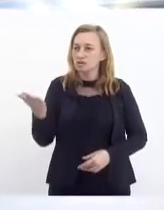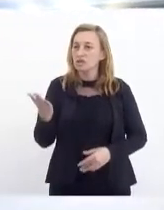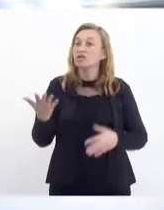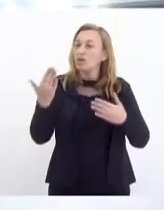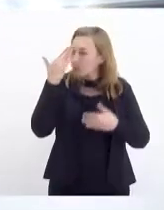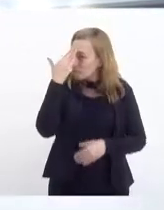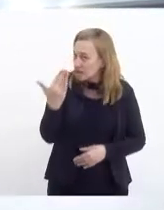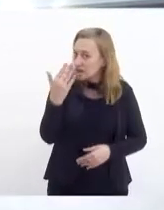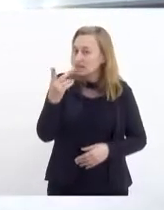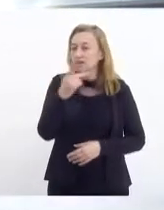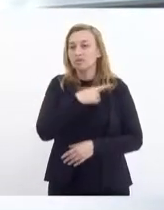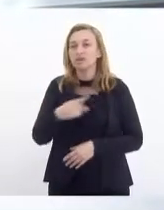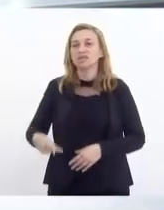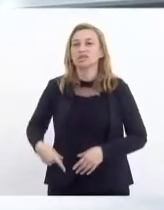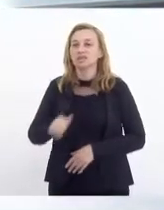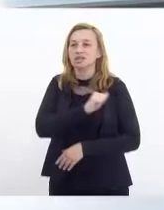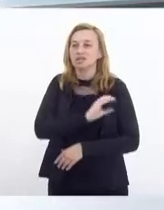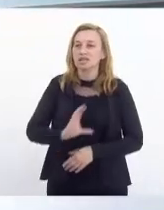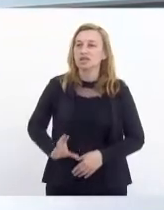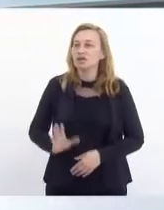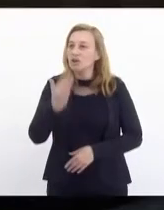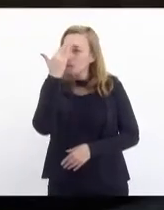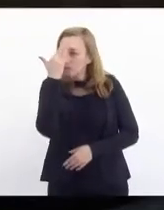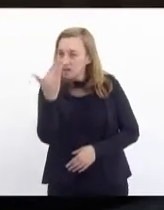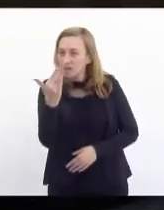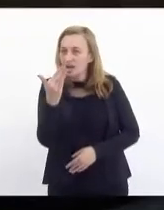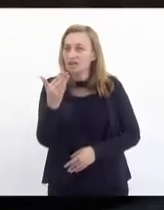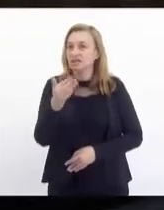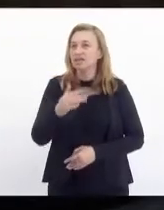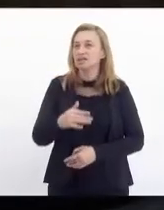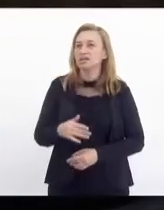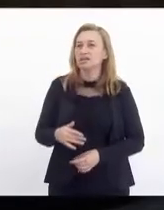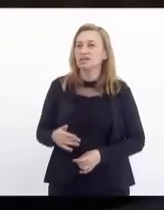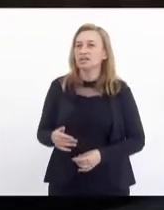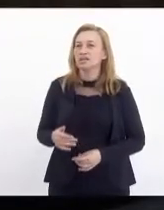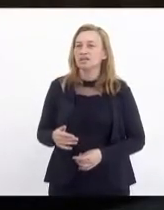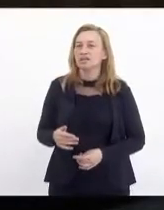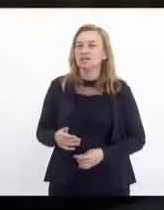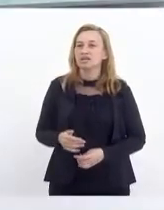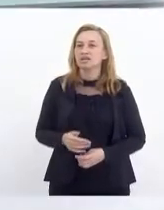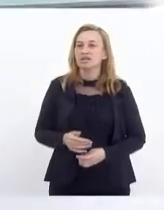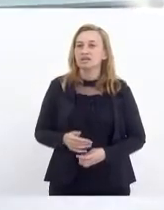muito obrigado, presidente André Siciliano, muito obrigado pela forma